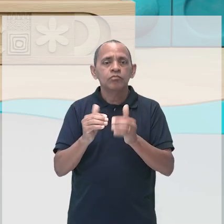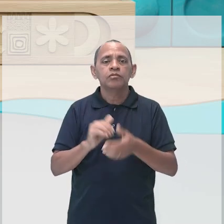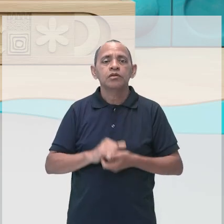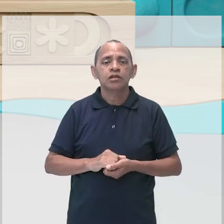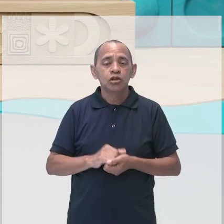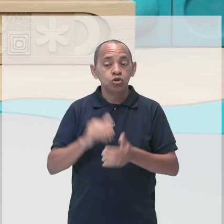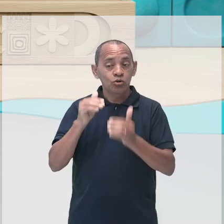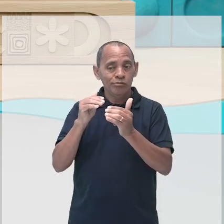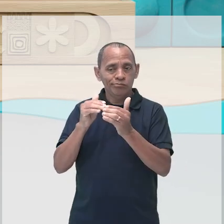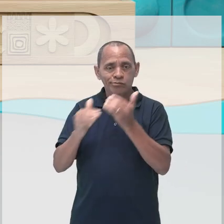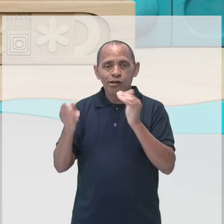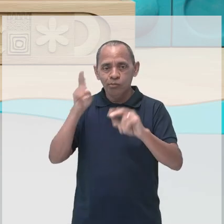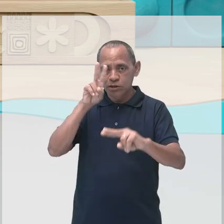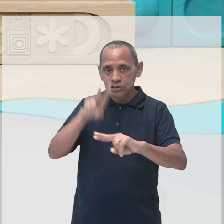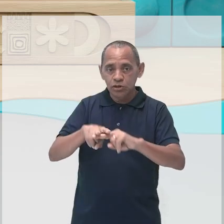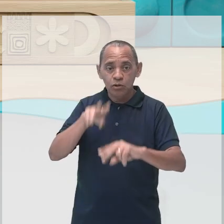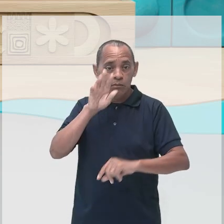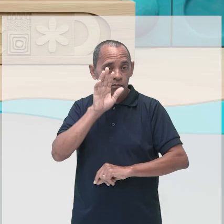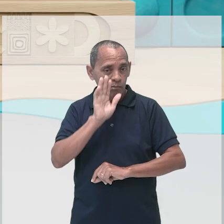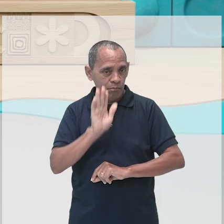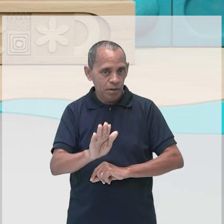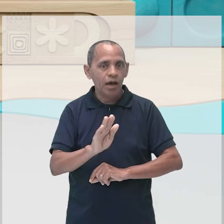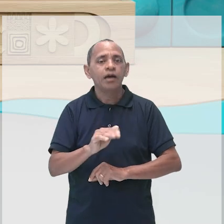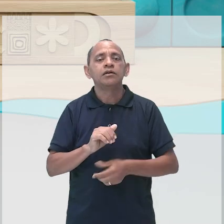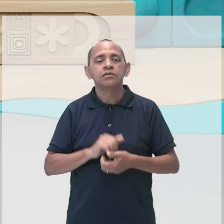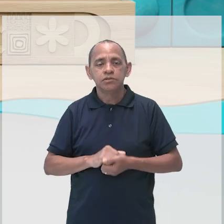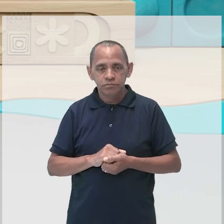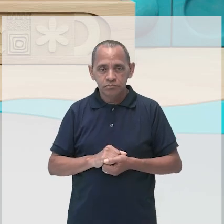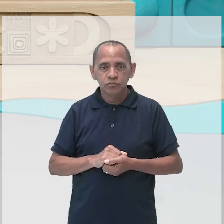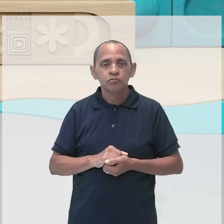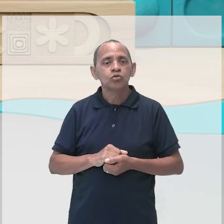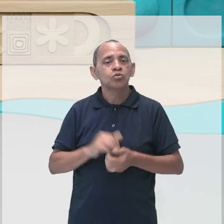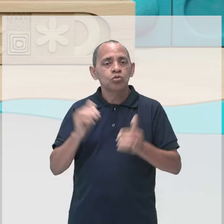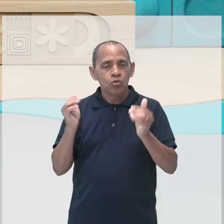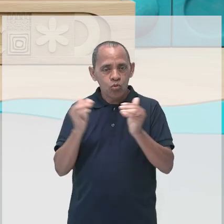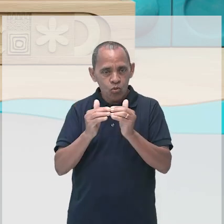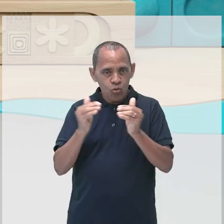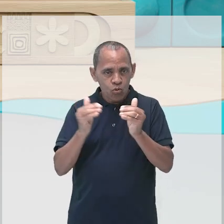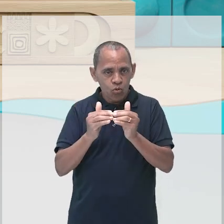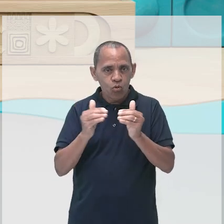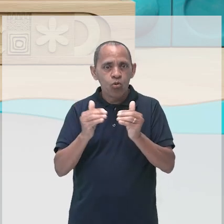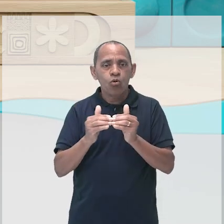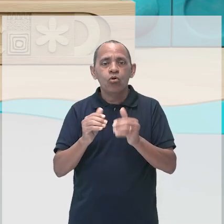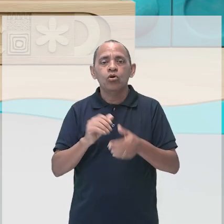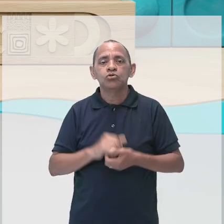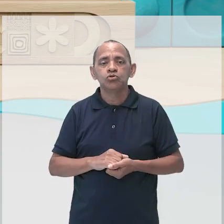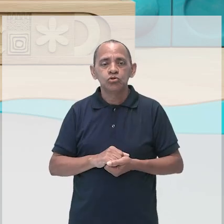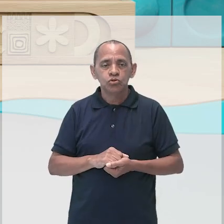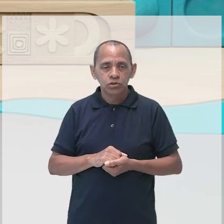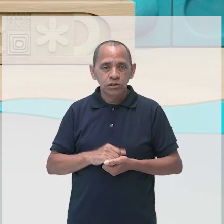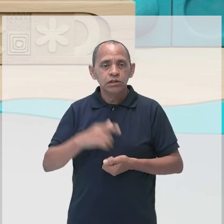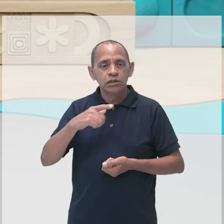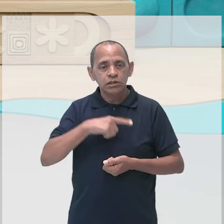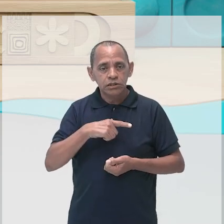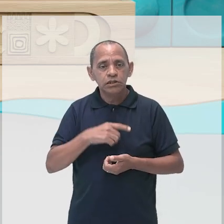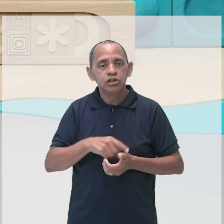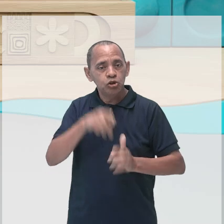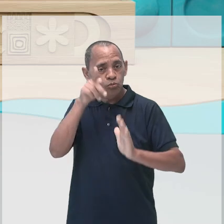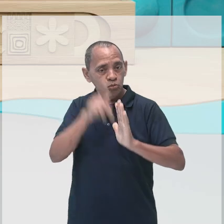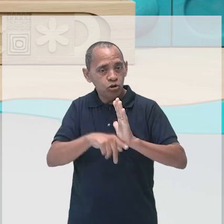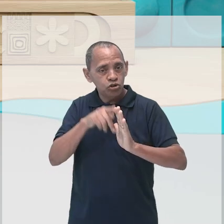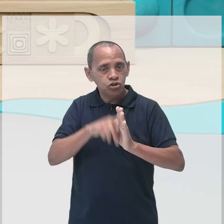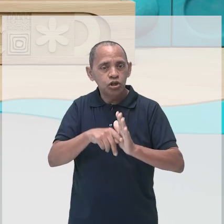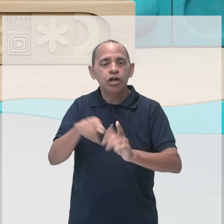prisão. Porém, todavia, olha só, isso deve ocorrer por meio de medidas socioeducativas